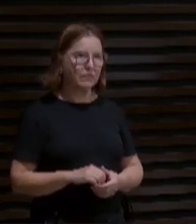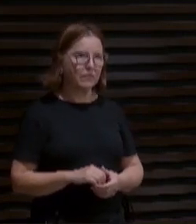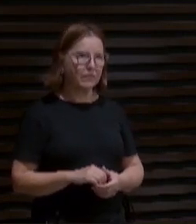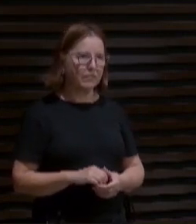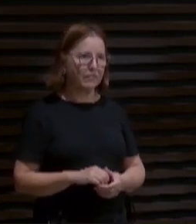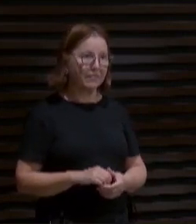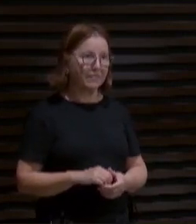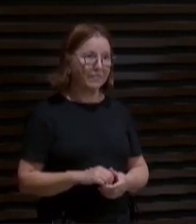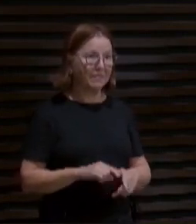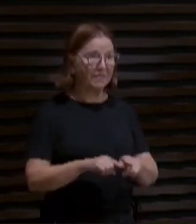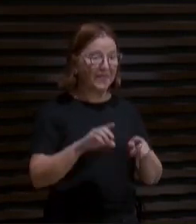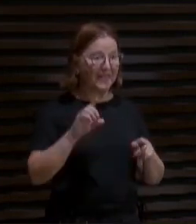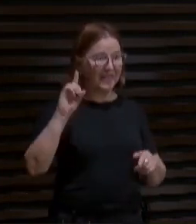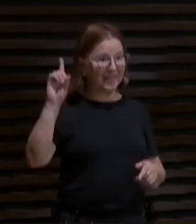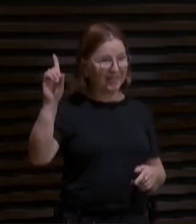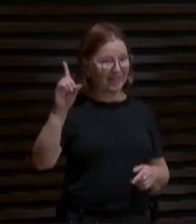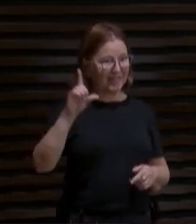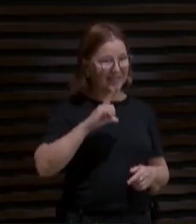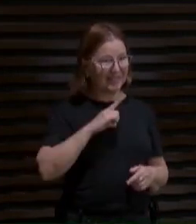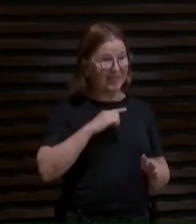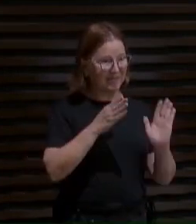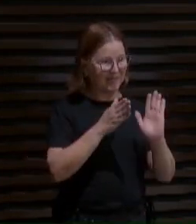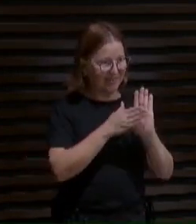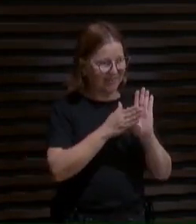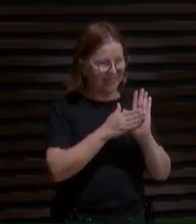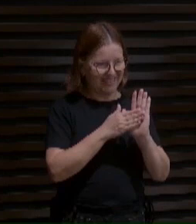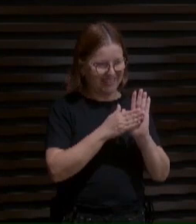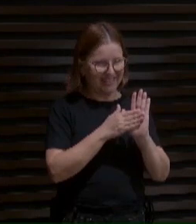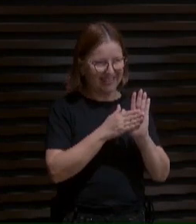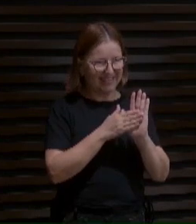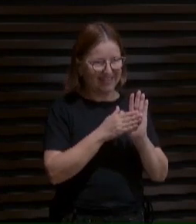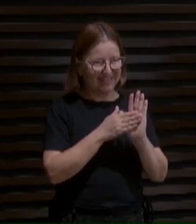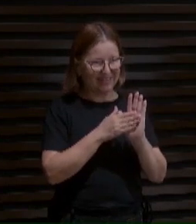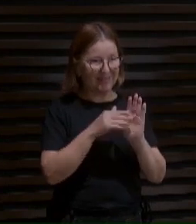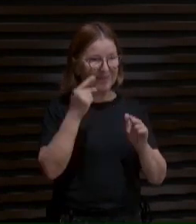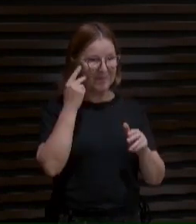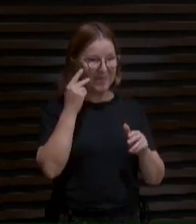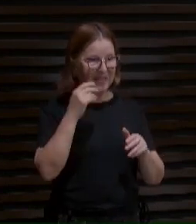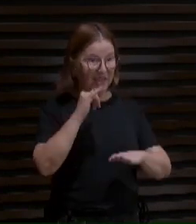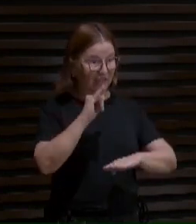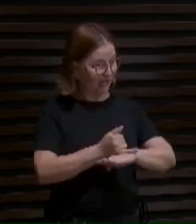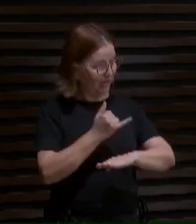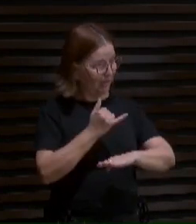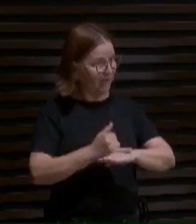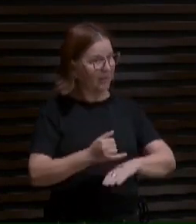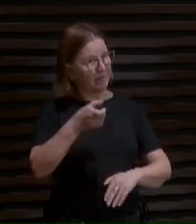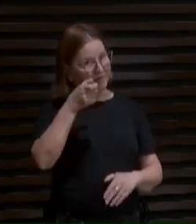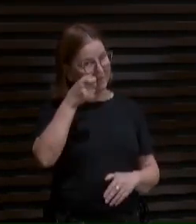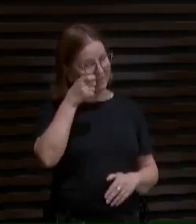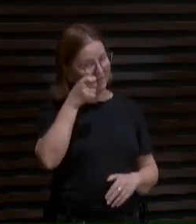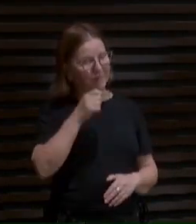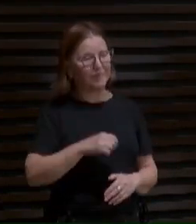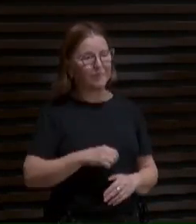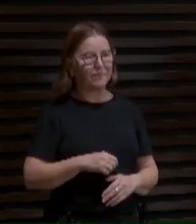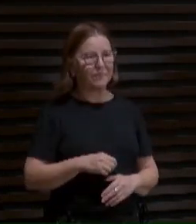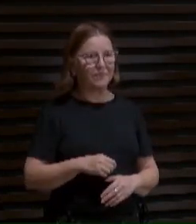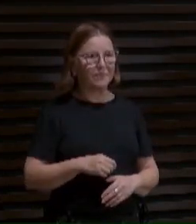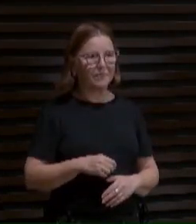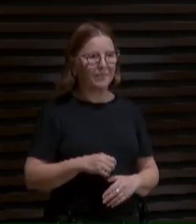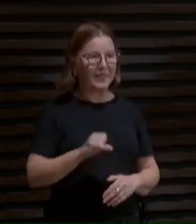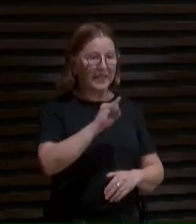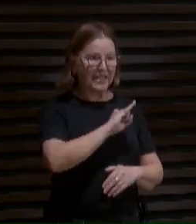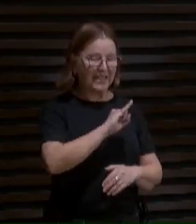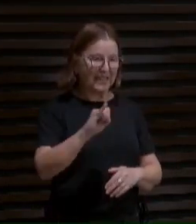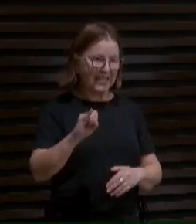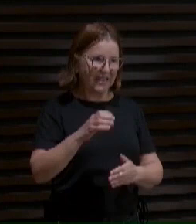Mas Deus tem um propósito aqui com Jerusalém que é muito interessante. Isaías capítulo 2,